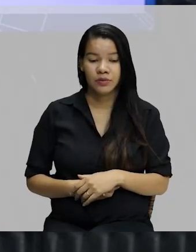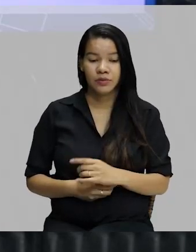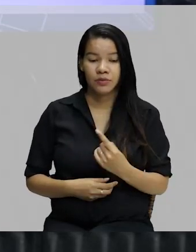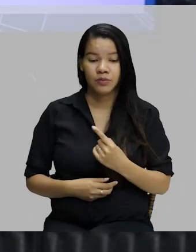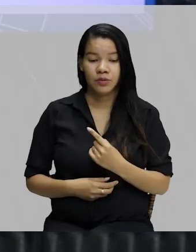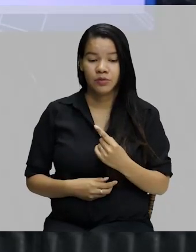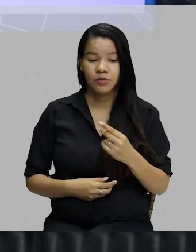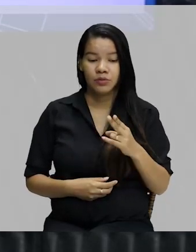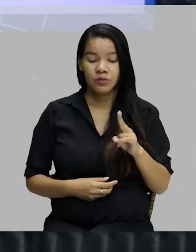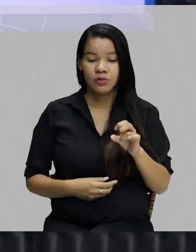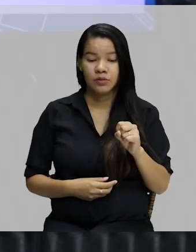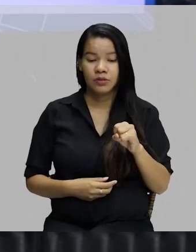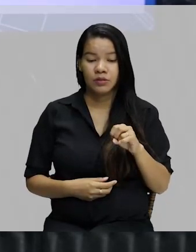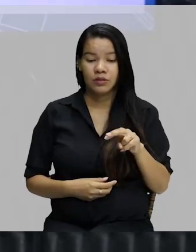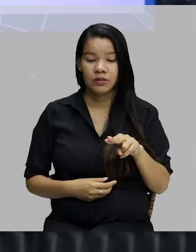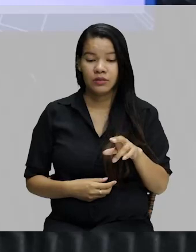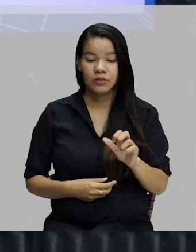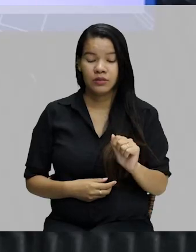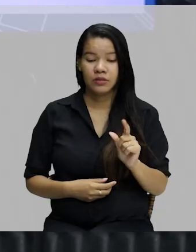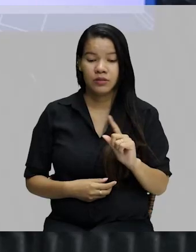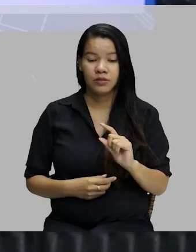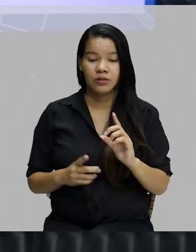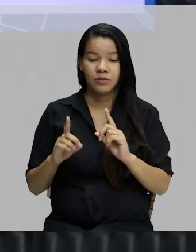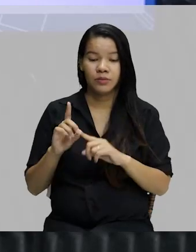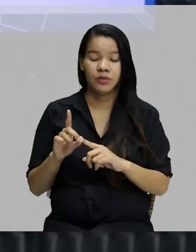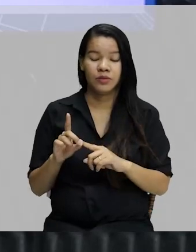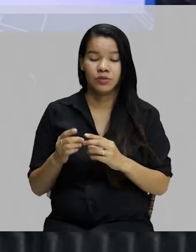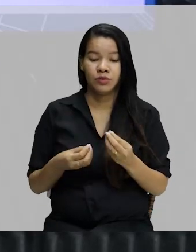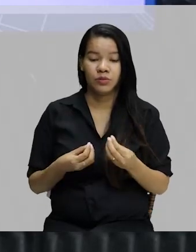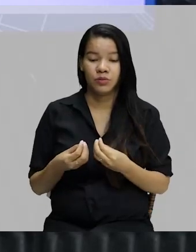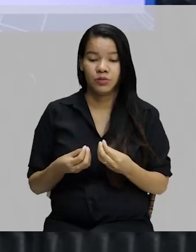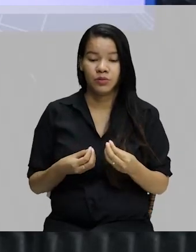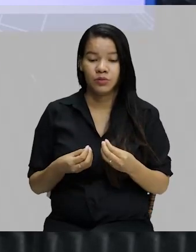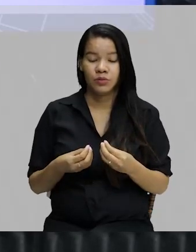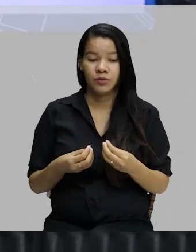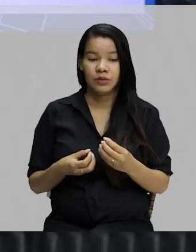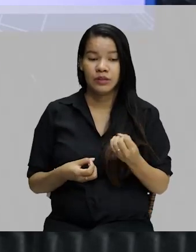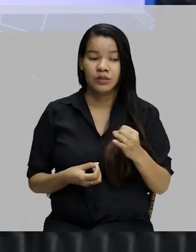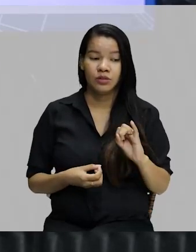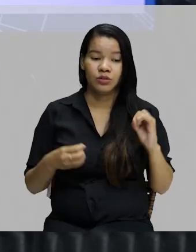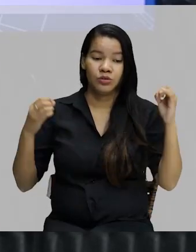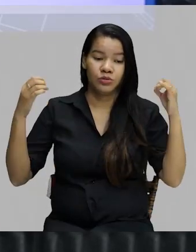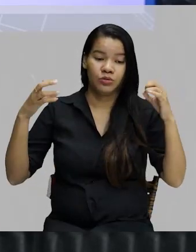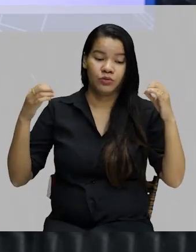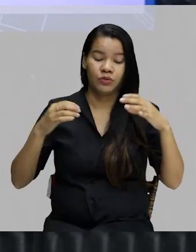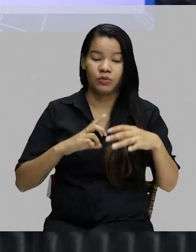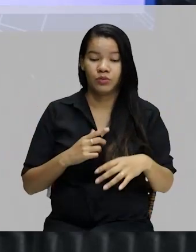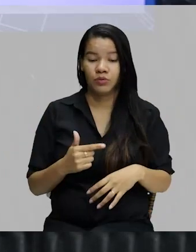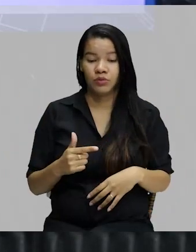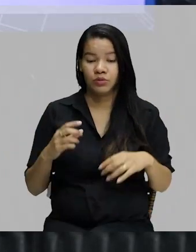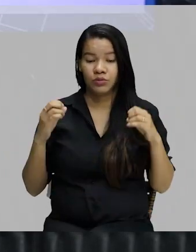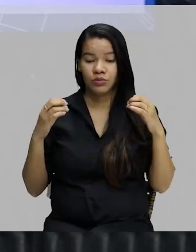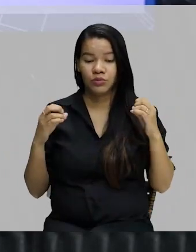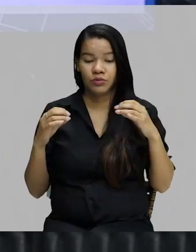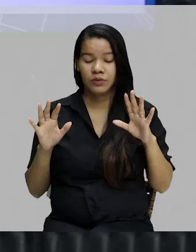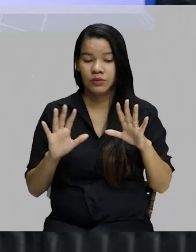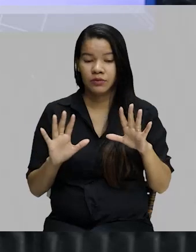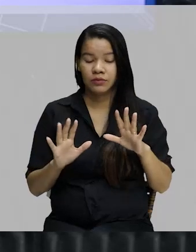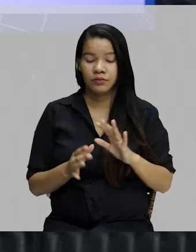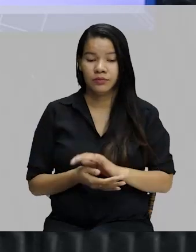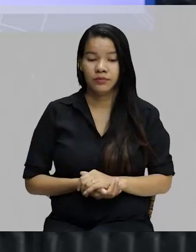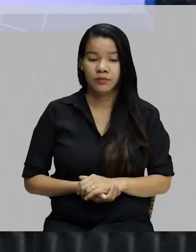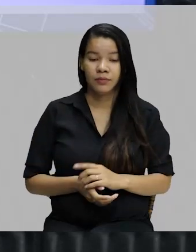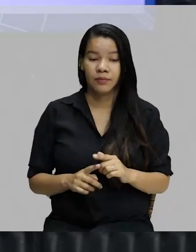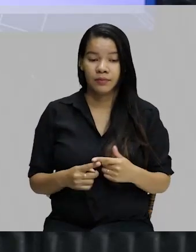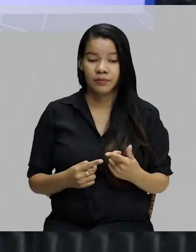ela não está dependente às condições climáticas, né, se chove ou não chove, ao regime de chuvas, ok?